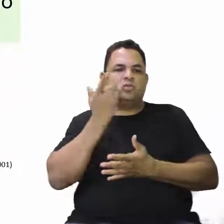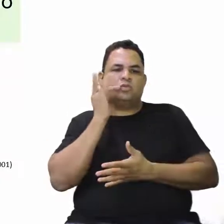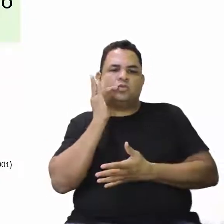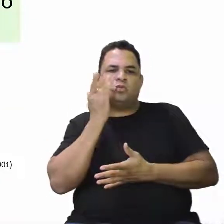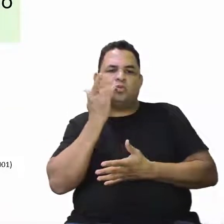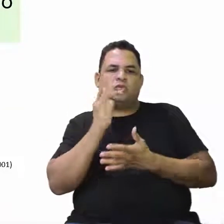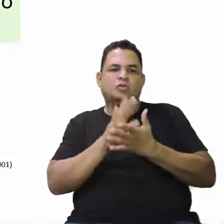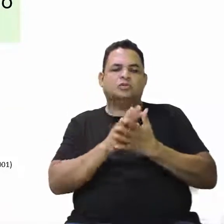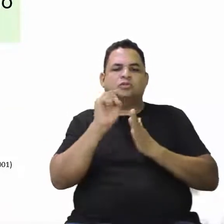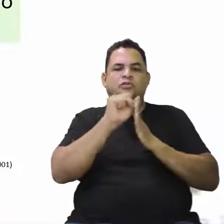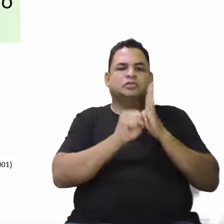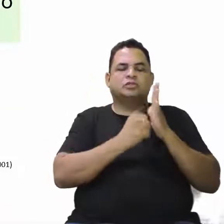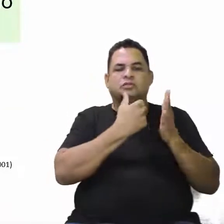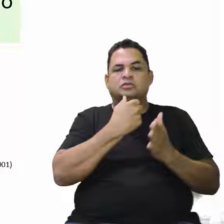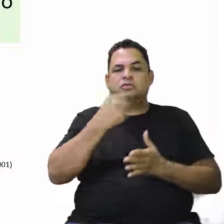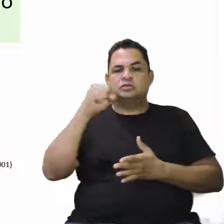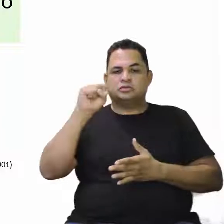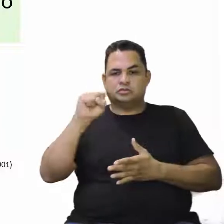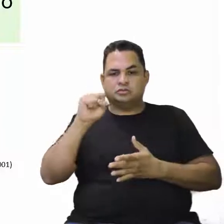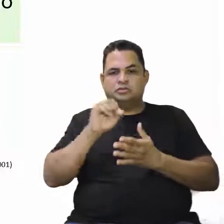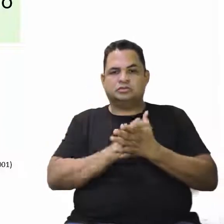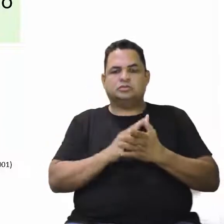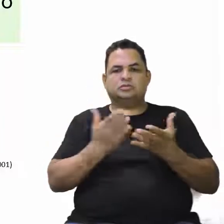no século XVIII,